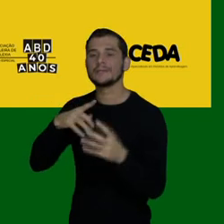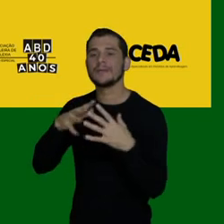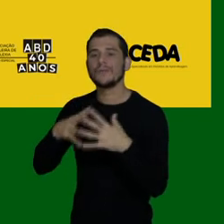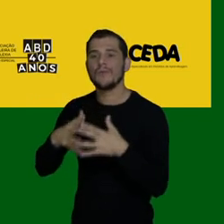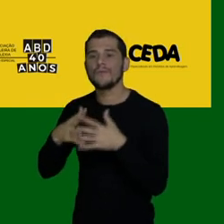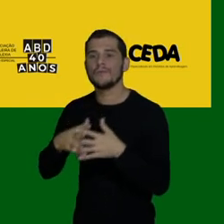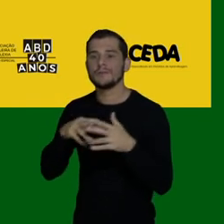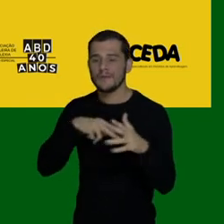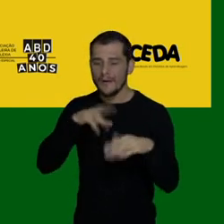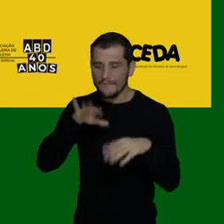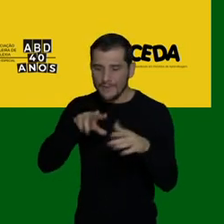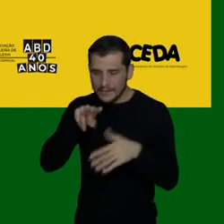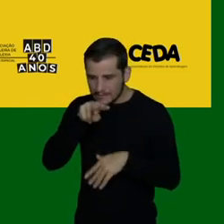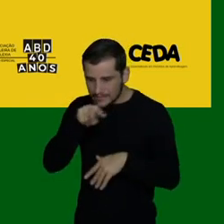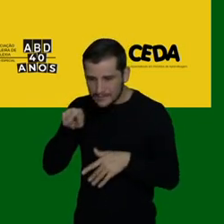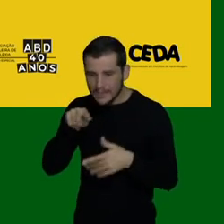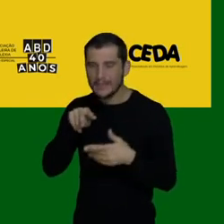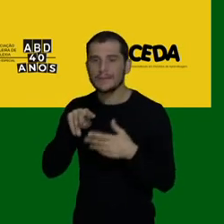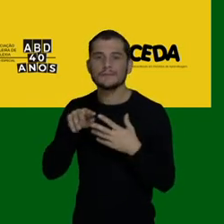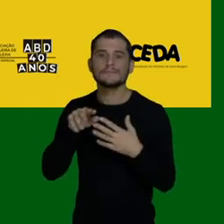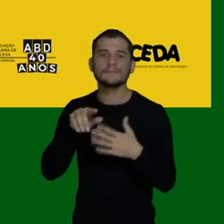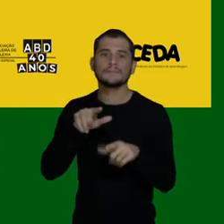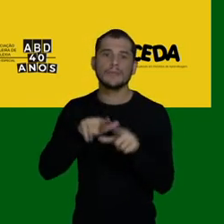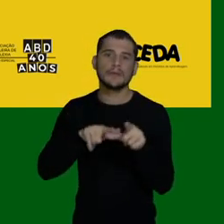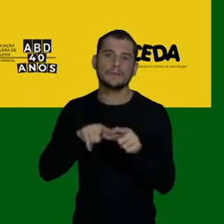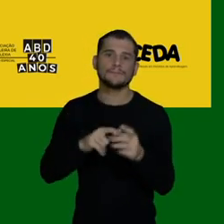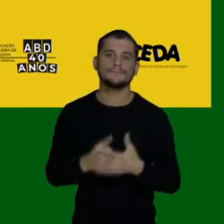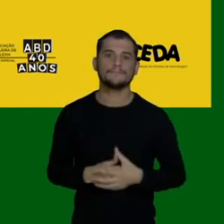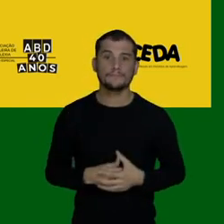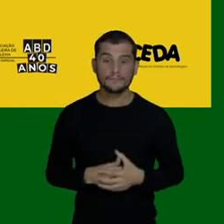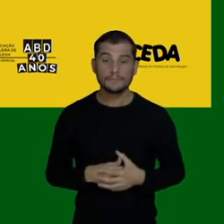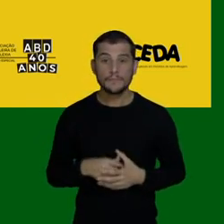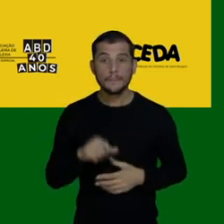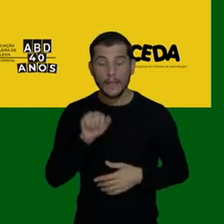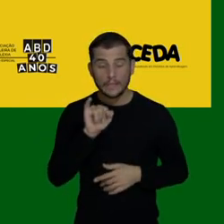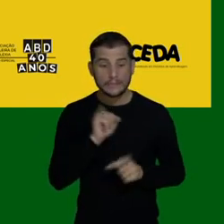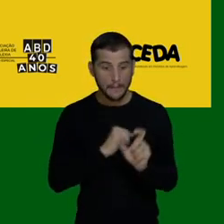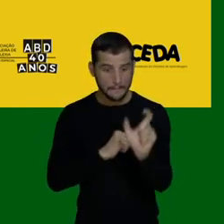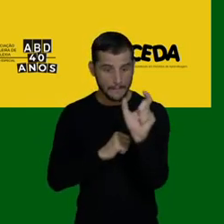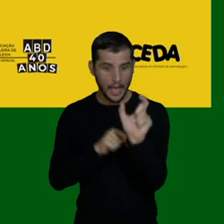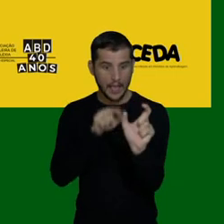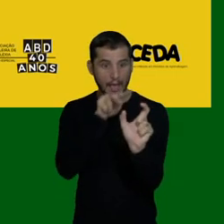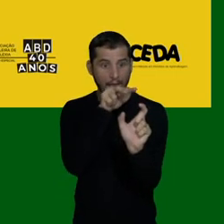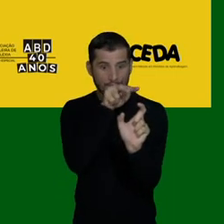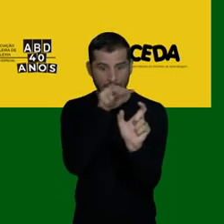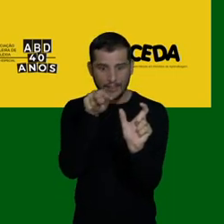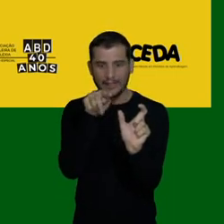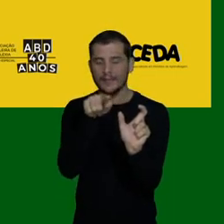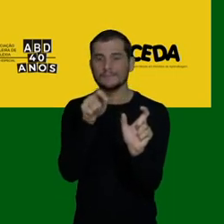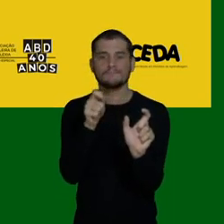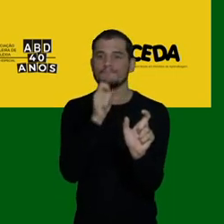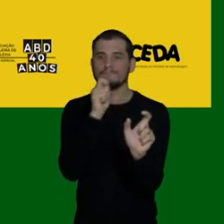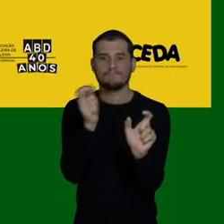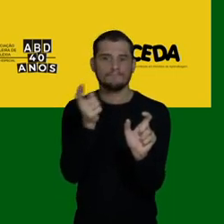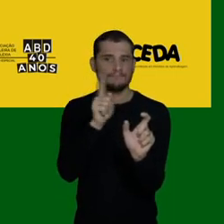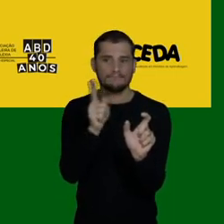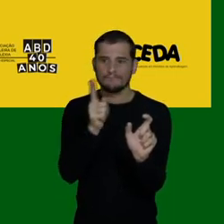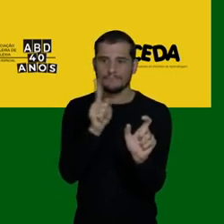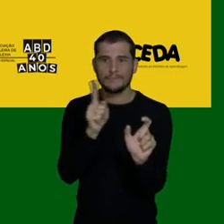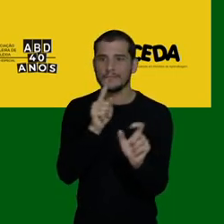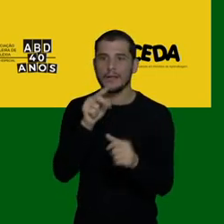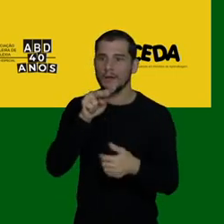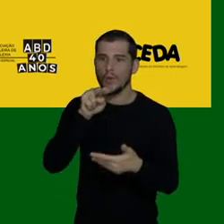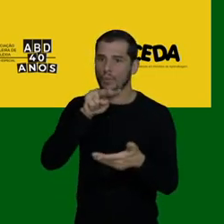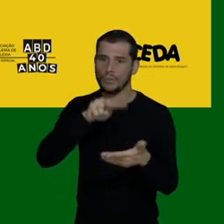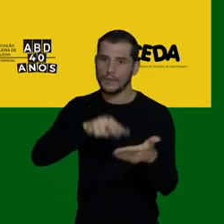claro que se ele ler palavrinhas ainda não é leitura a leitura só é quando é bem fluente com compreensão né